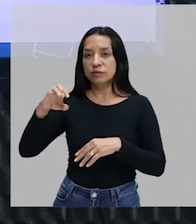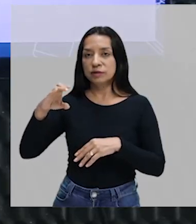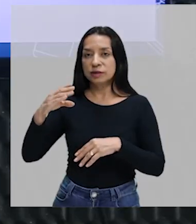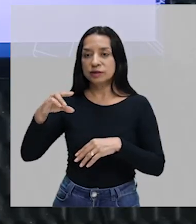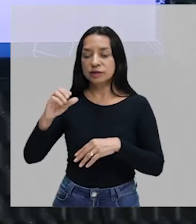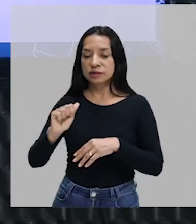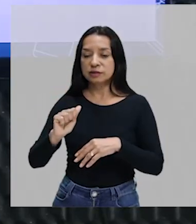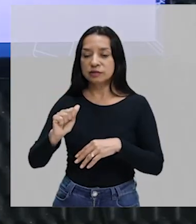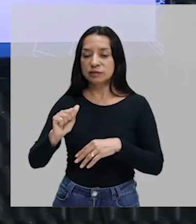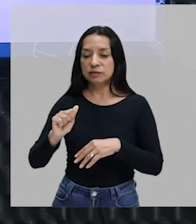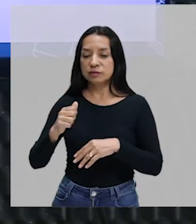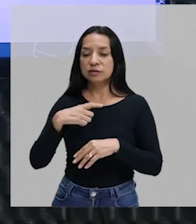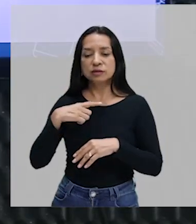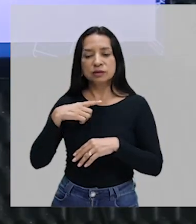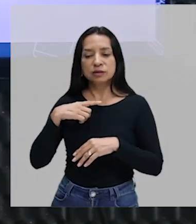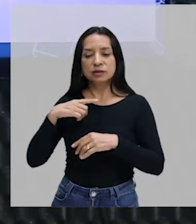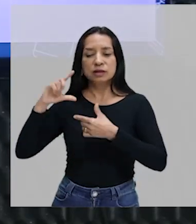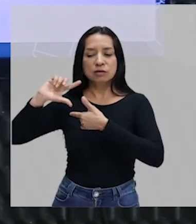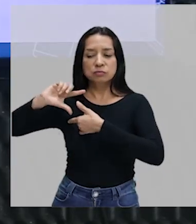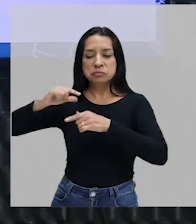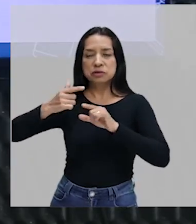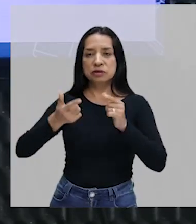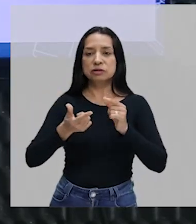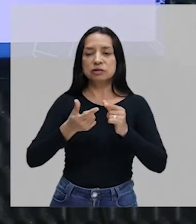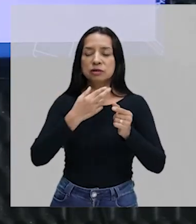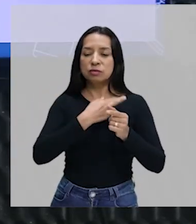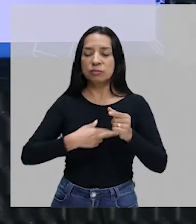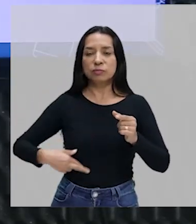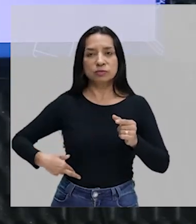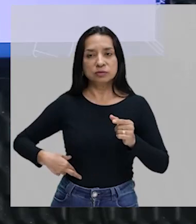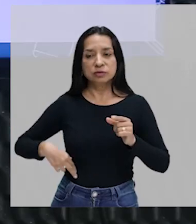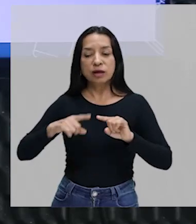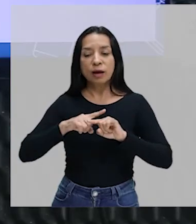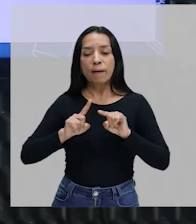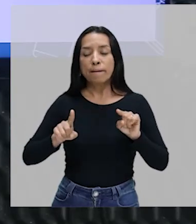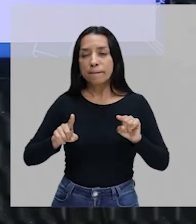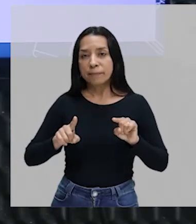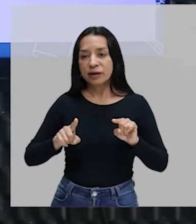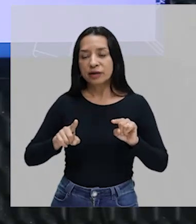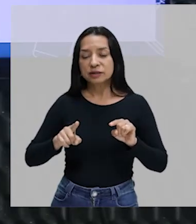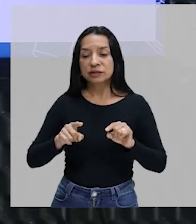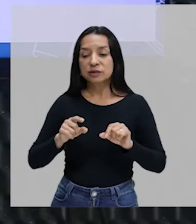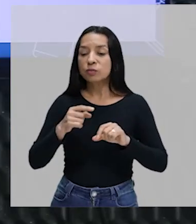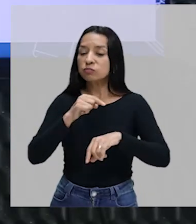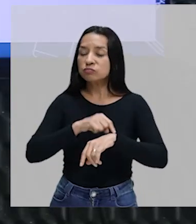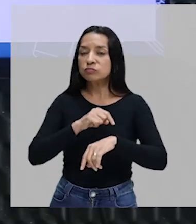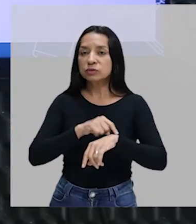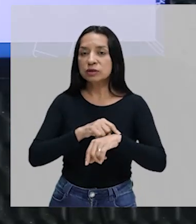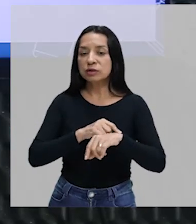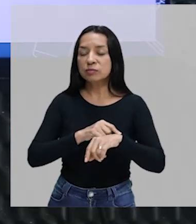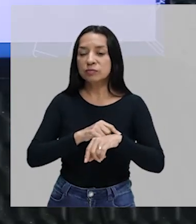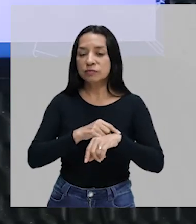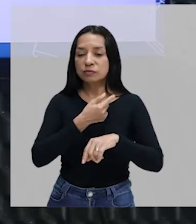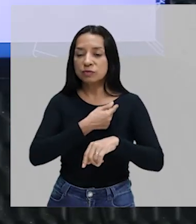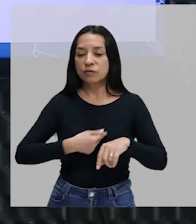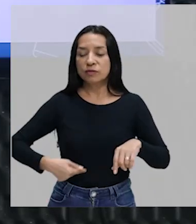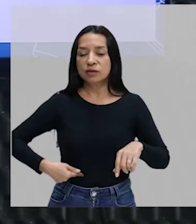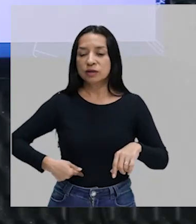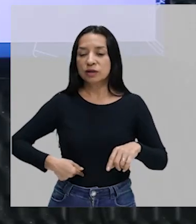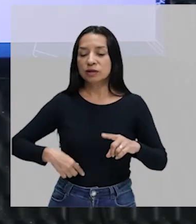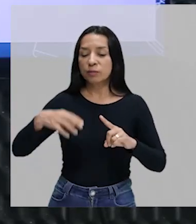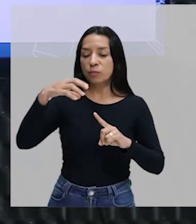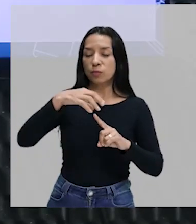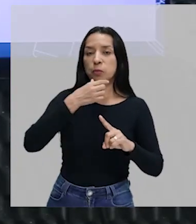tradição republicana, mas que durante algum tempo foi governada por um príncipe, o príncipe Lorenzo